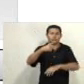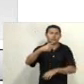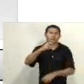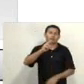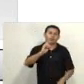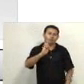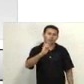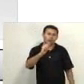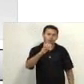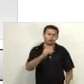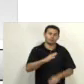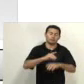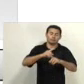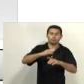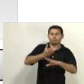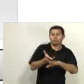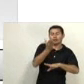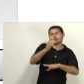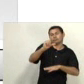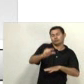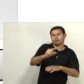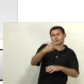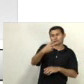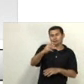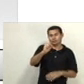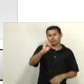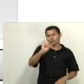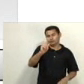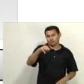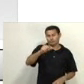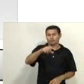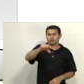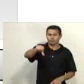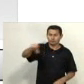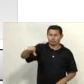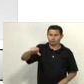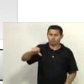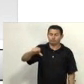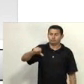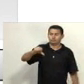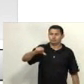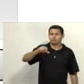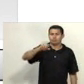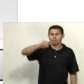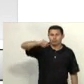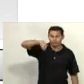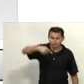entre o evento estar entre mais ou menos 3 sigma é de